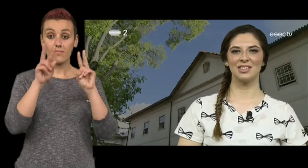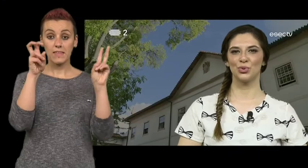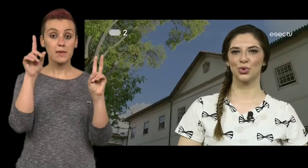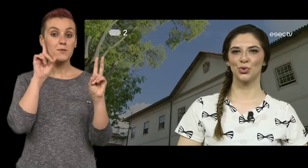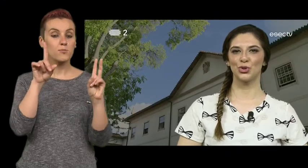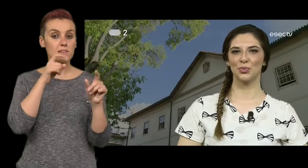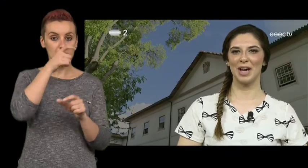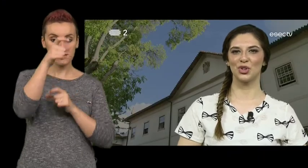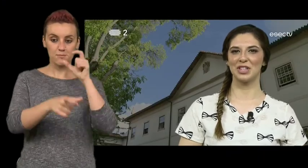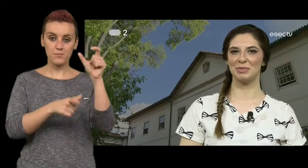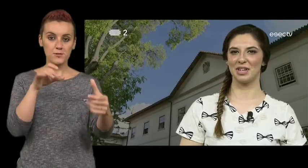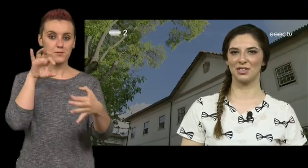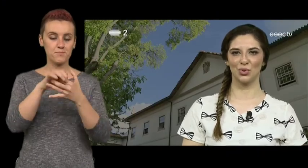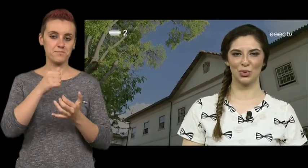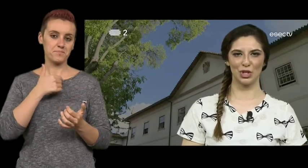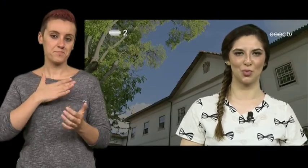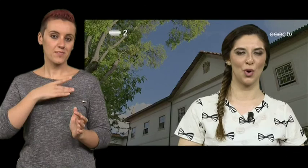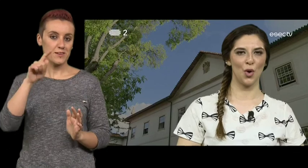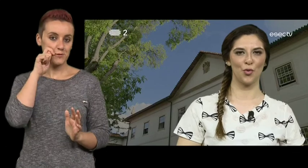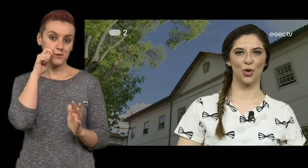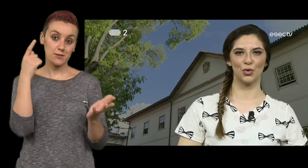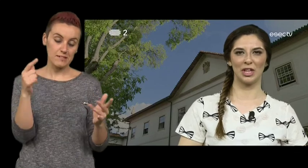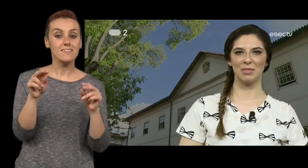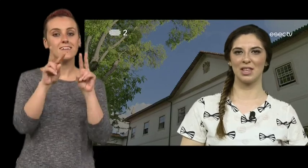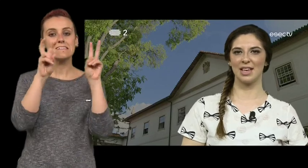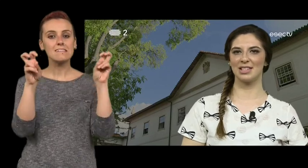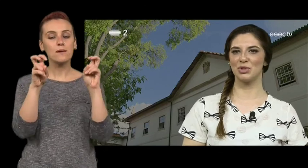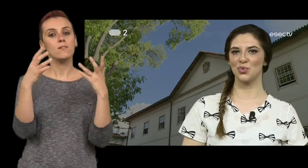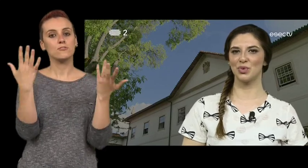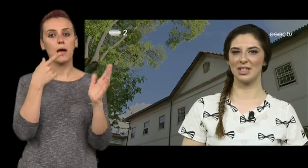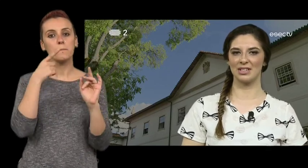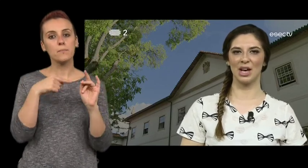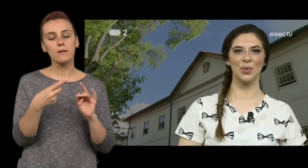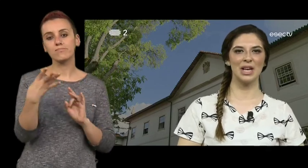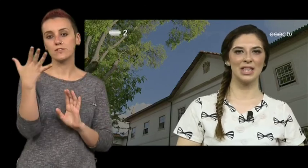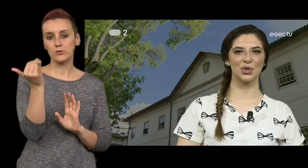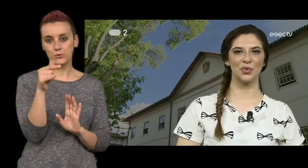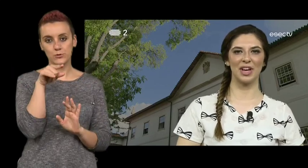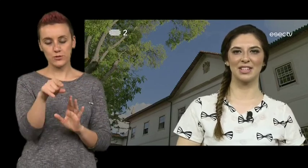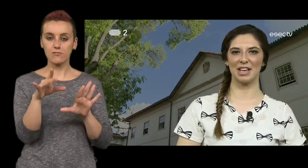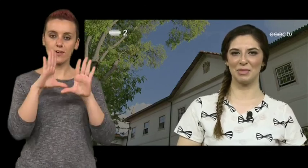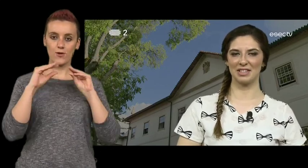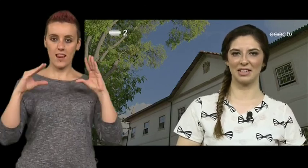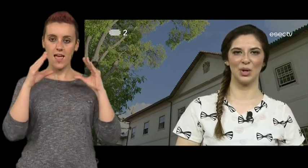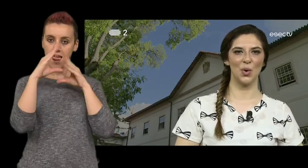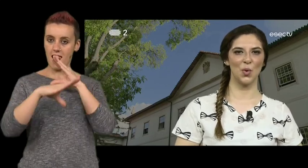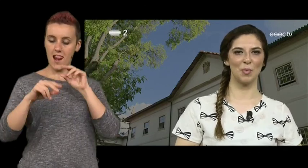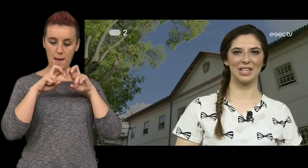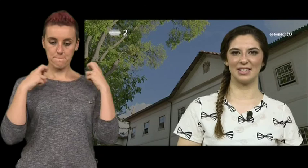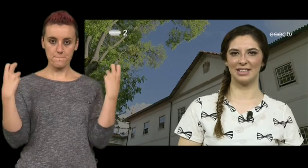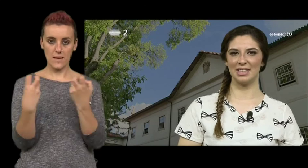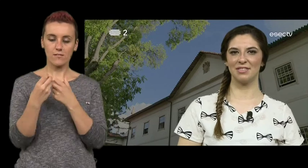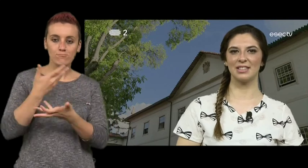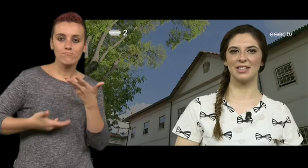A importância dos recursos humanos nas empresas de turismo foi o tema da 12ª edição das Conversas à Mesa,